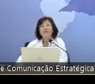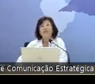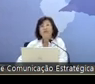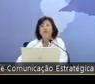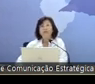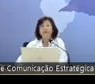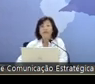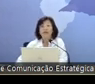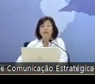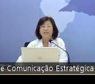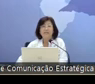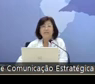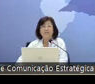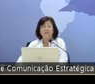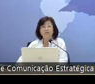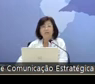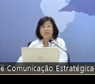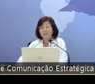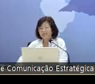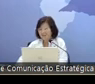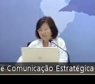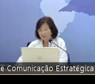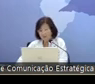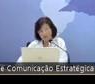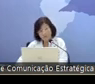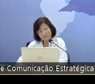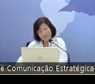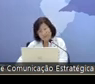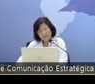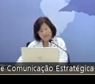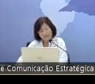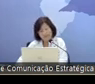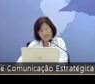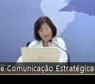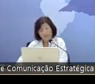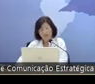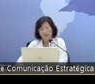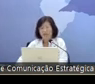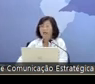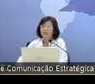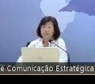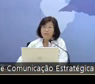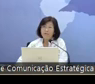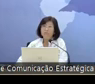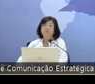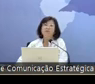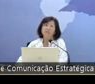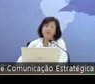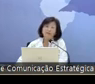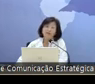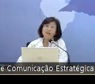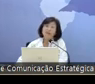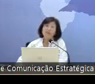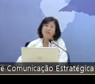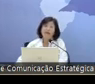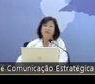comitê de mortalidade materna e infantil do município ou da DRS o que pedimos